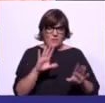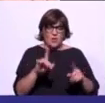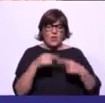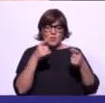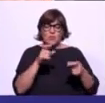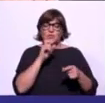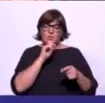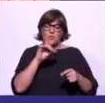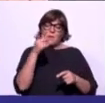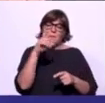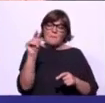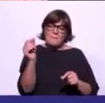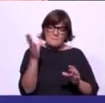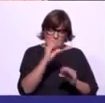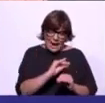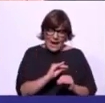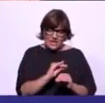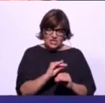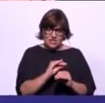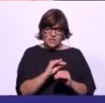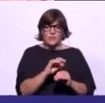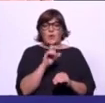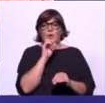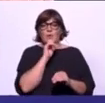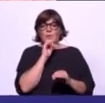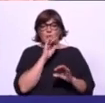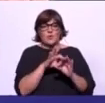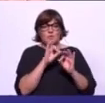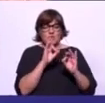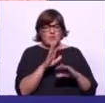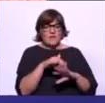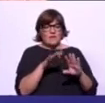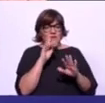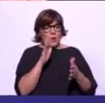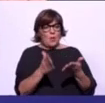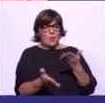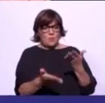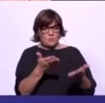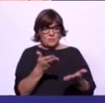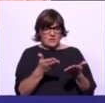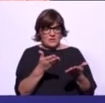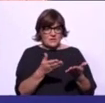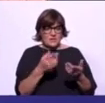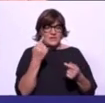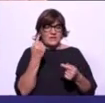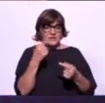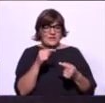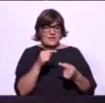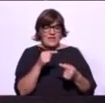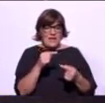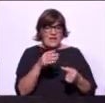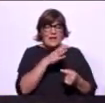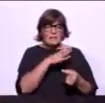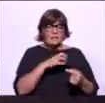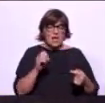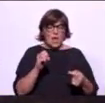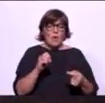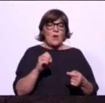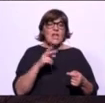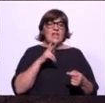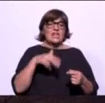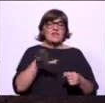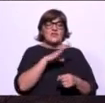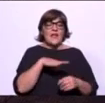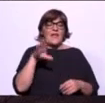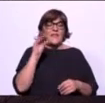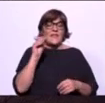podemos ir mais longe um pouco. Podemos ir precisamente e fazer a comparação. Aqui está, títulos de campeão nacional por décadas. Isto tudo para dizer